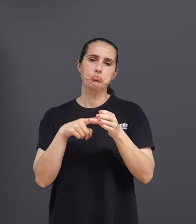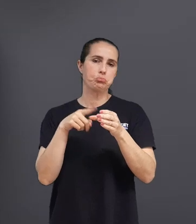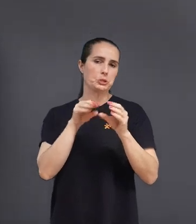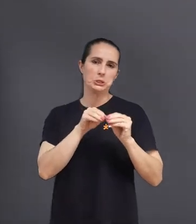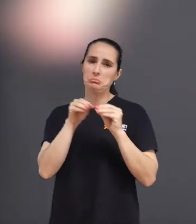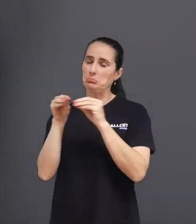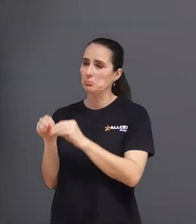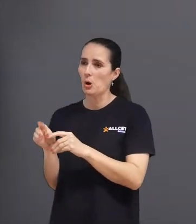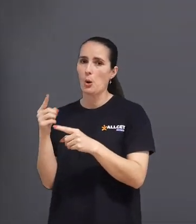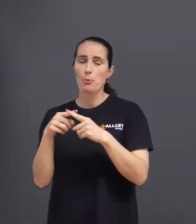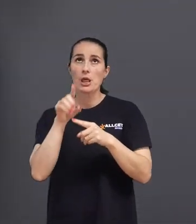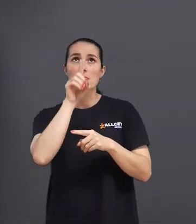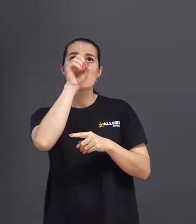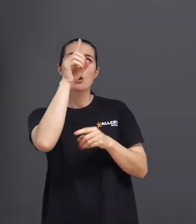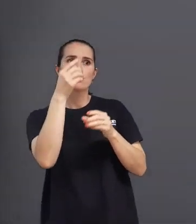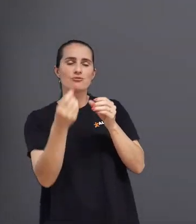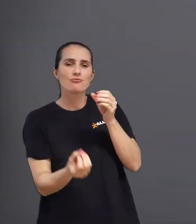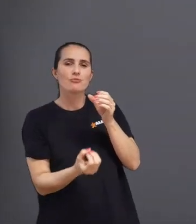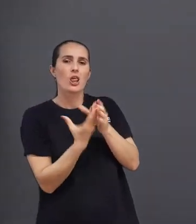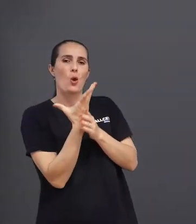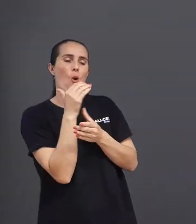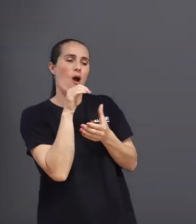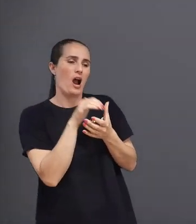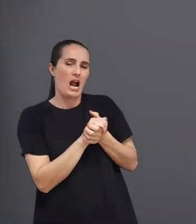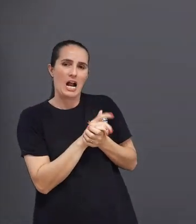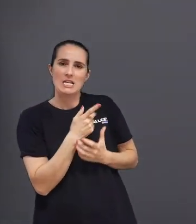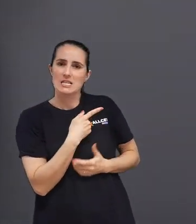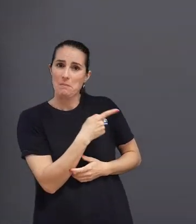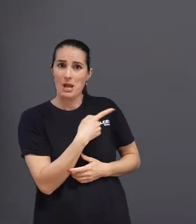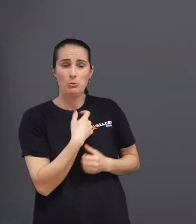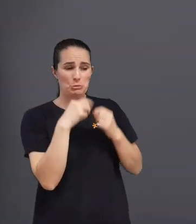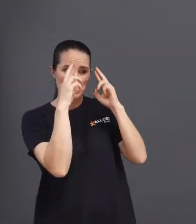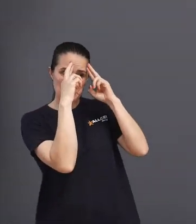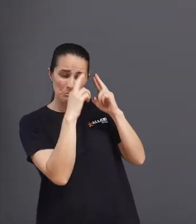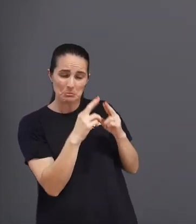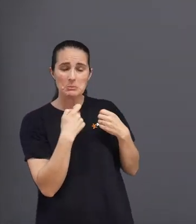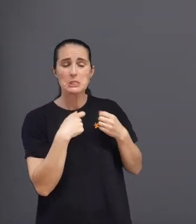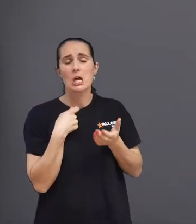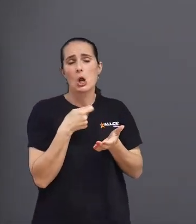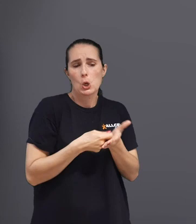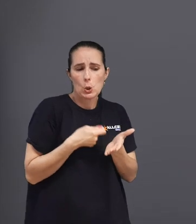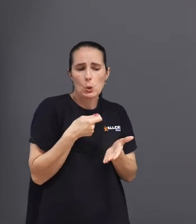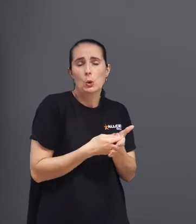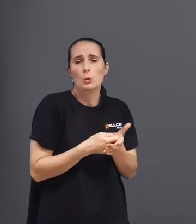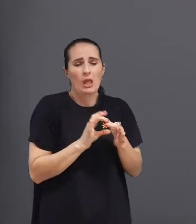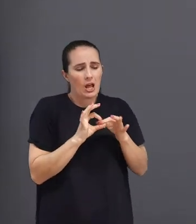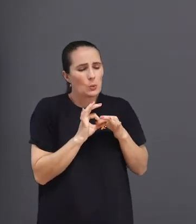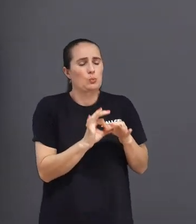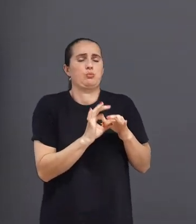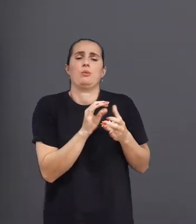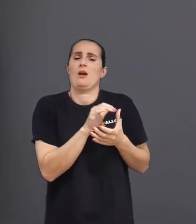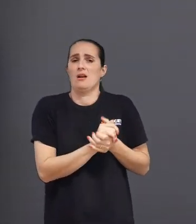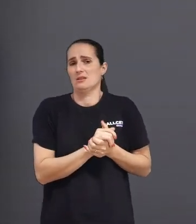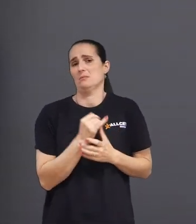uma outra igreja, para fugir daquela em que sabiam do caso.